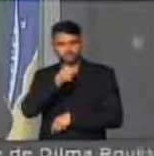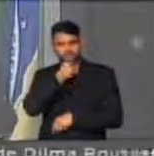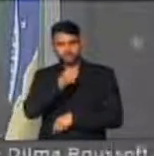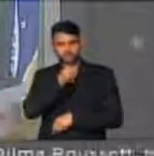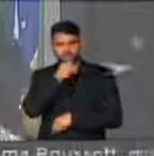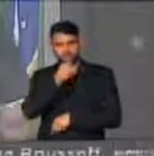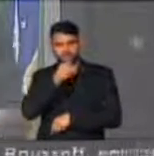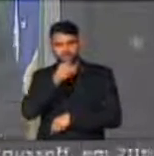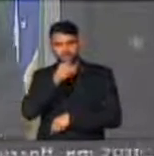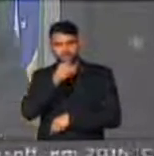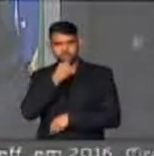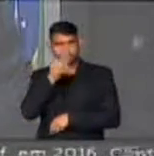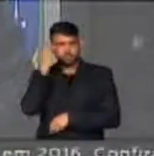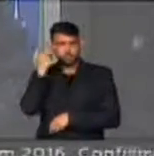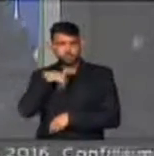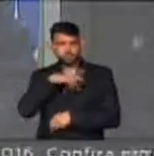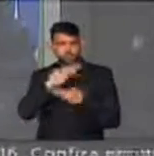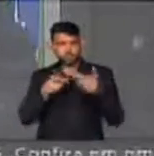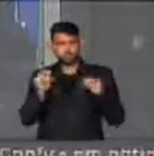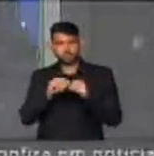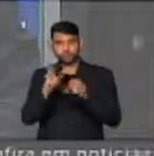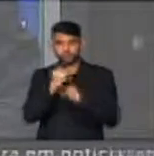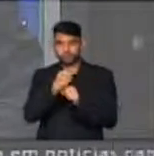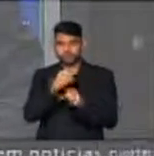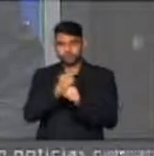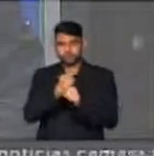entrevistada, Mariana, sobre uma questão de orçamento,